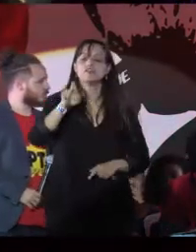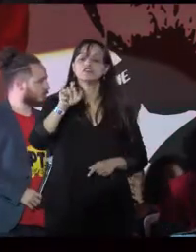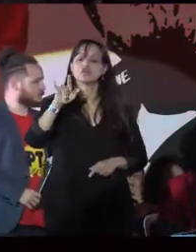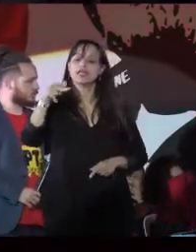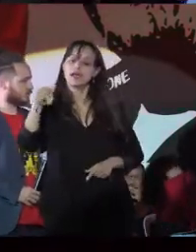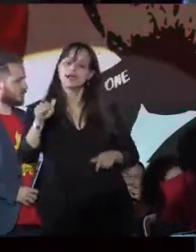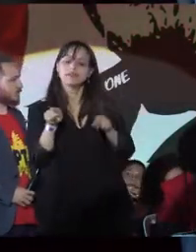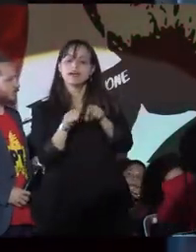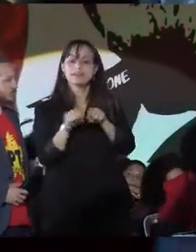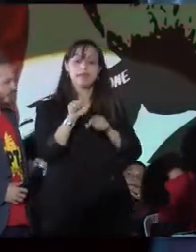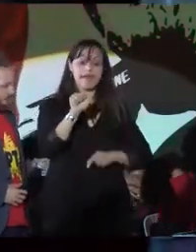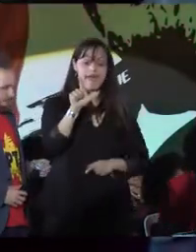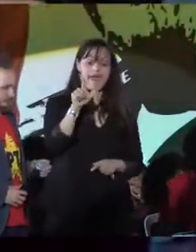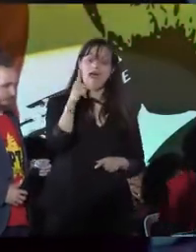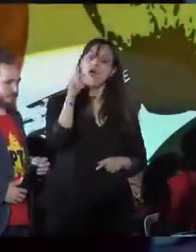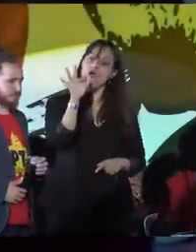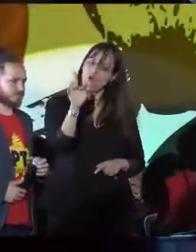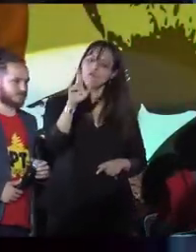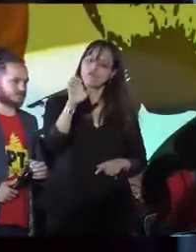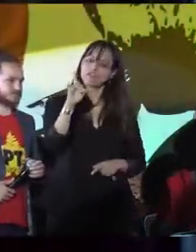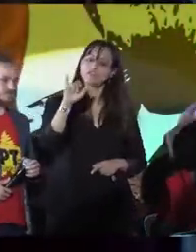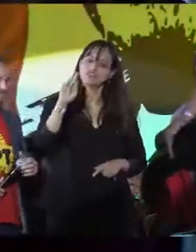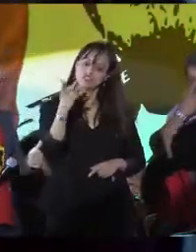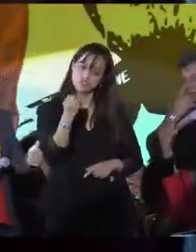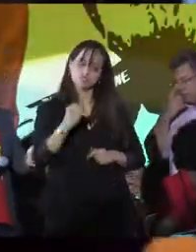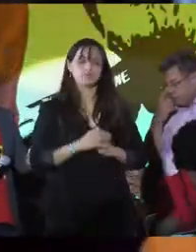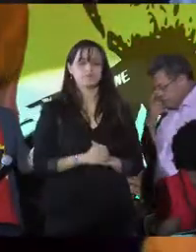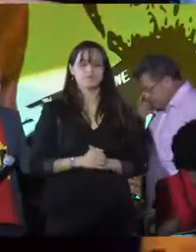o companheiro Alfredinho.